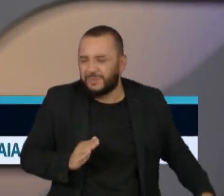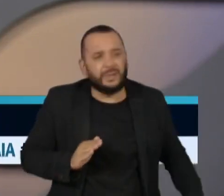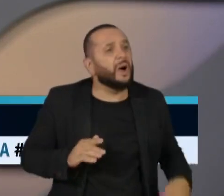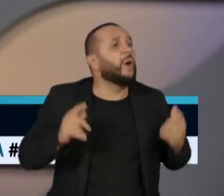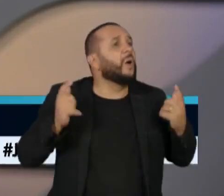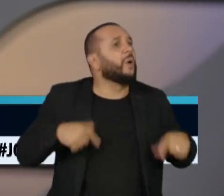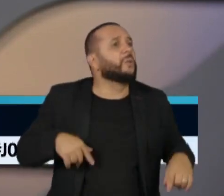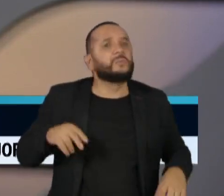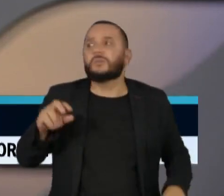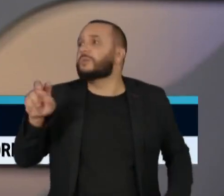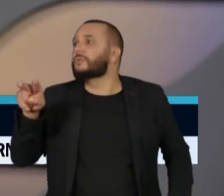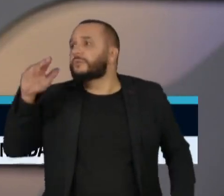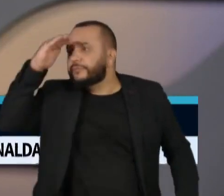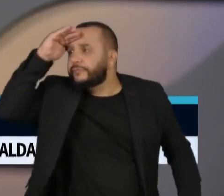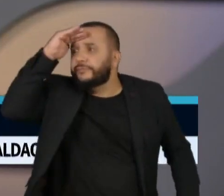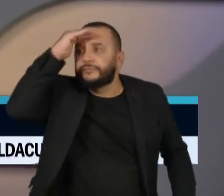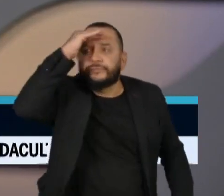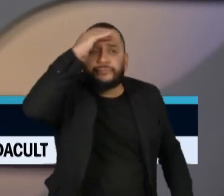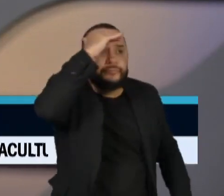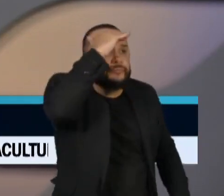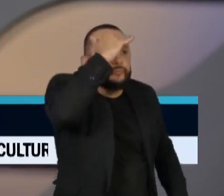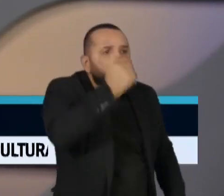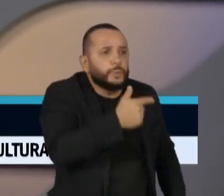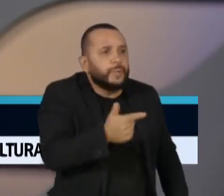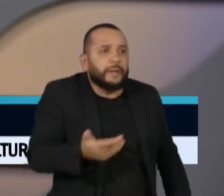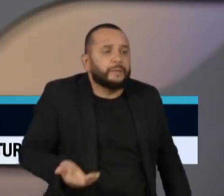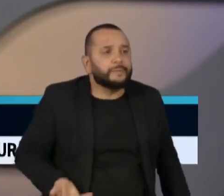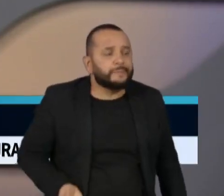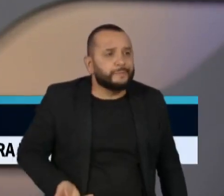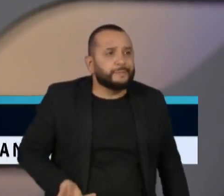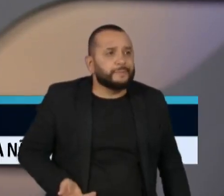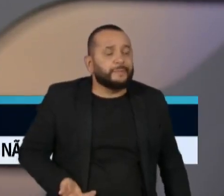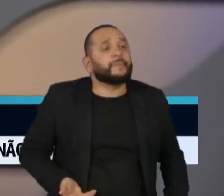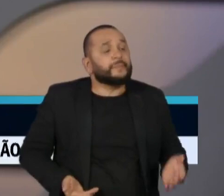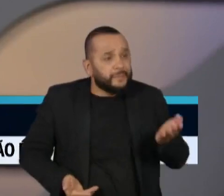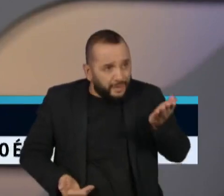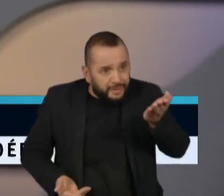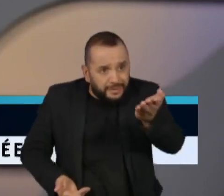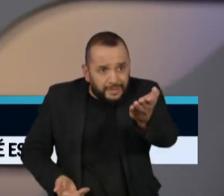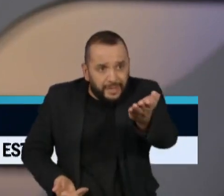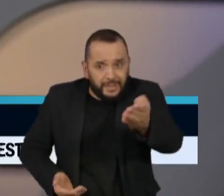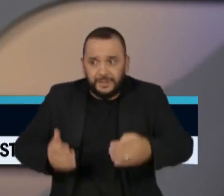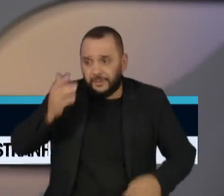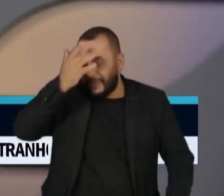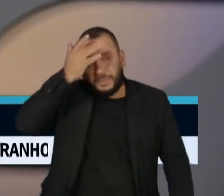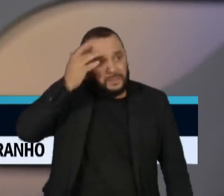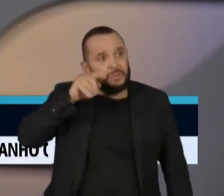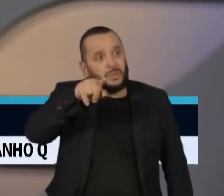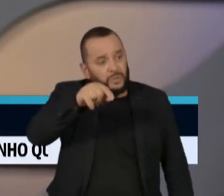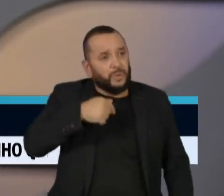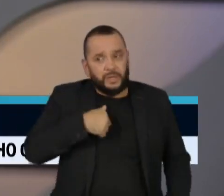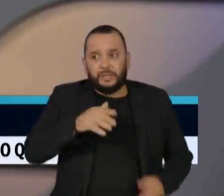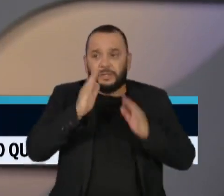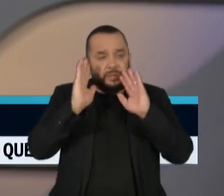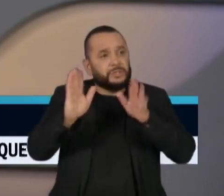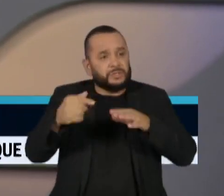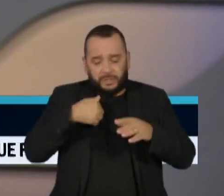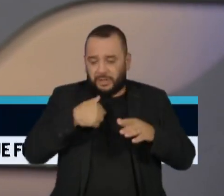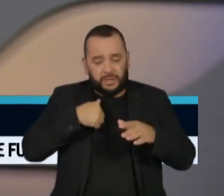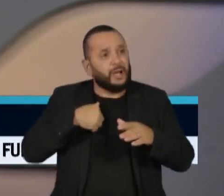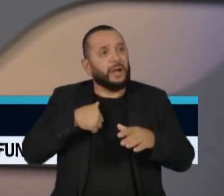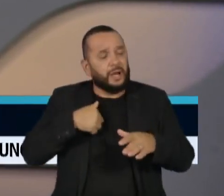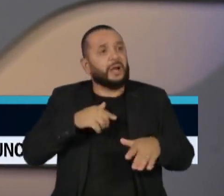agora o que é espantoso não é tanto que uma pessoa como essa se manifeste organiza é condenado acho que